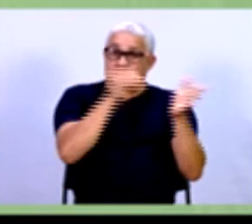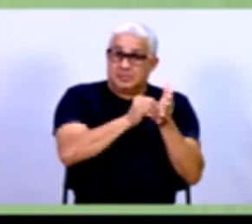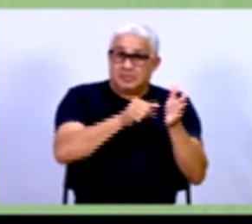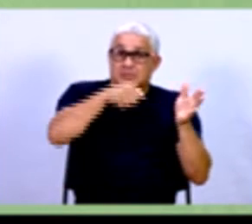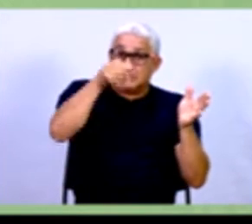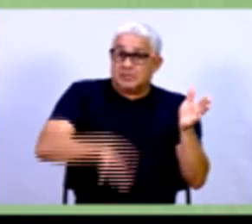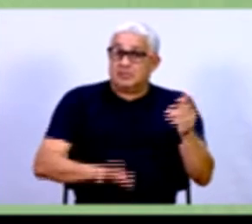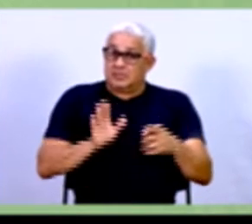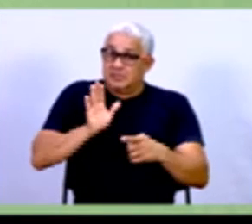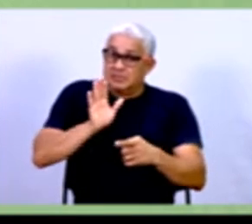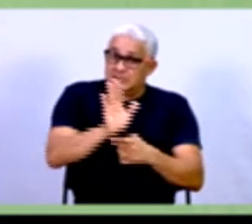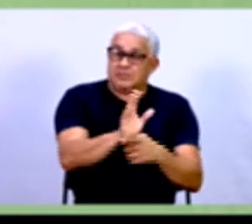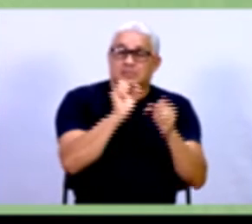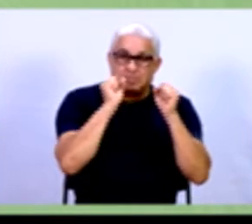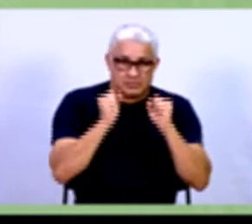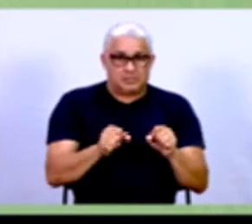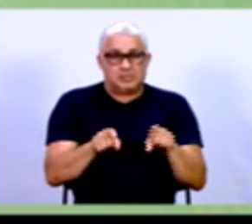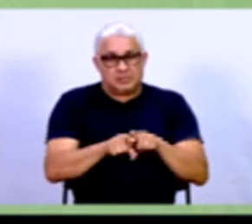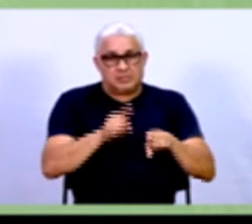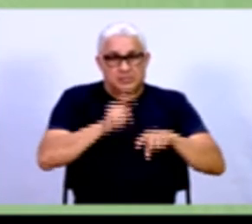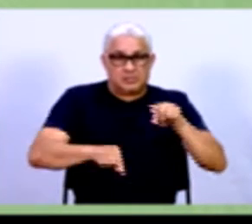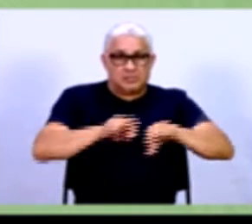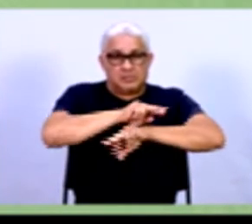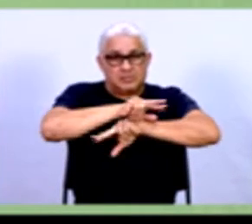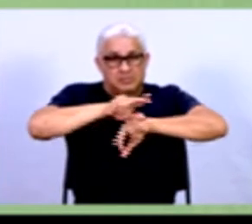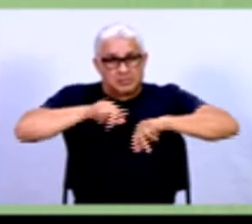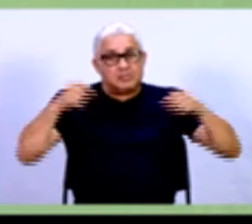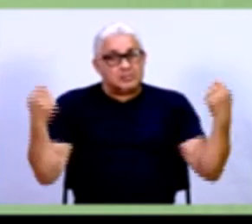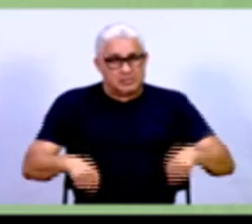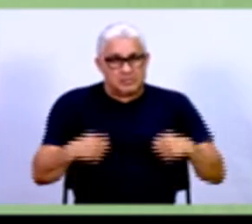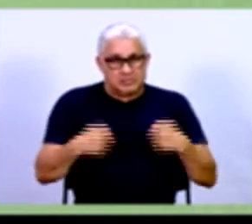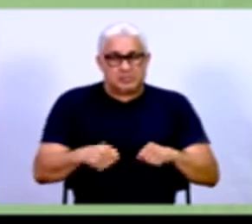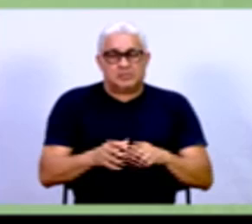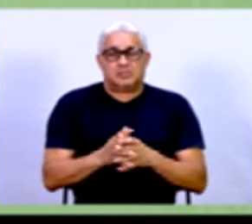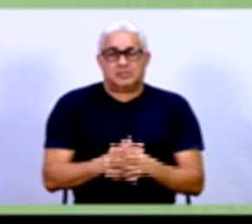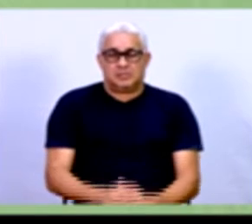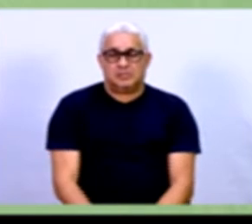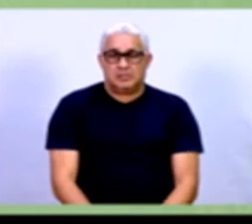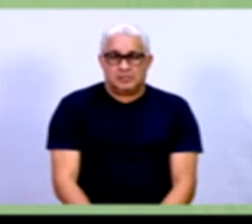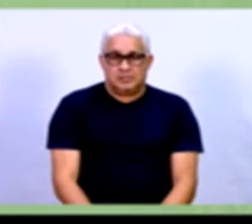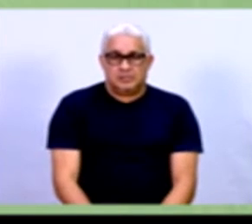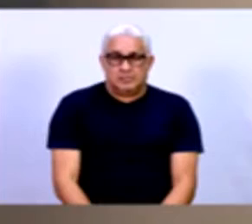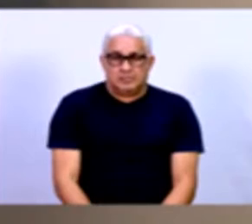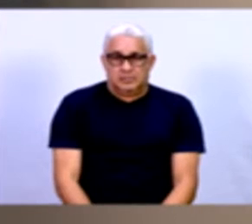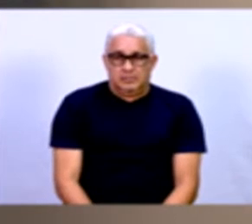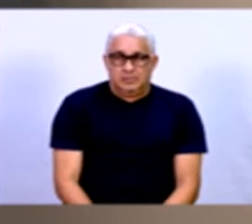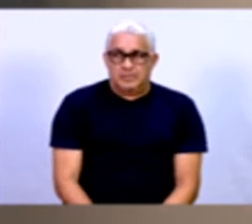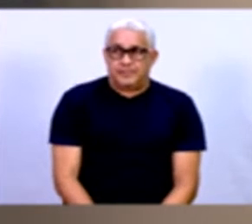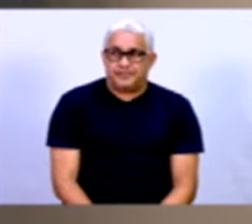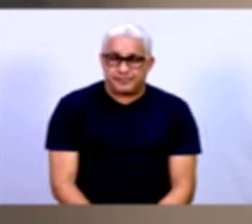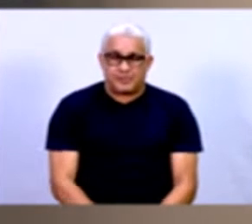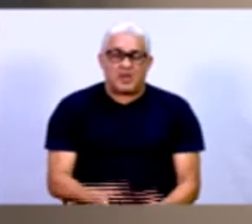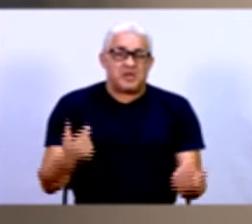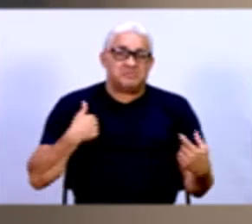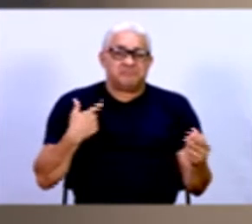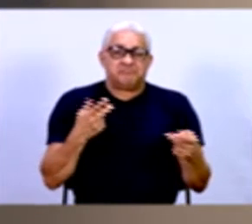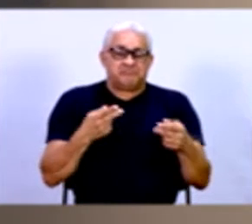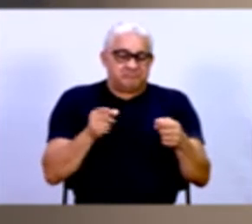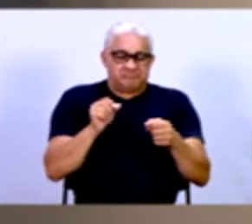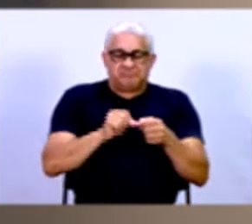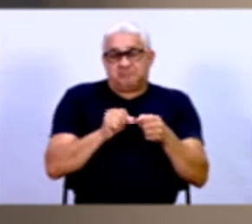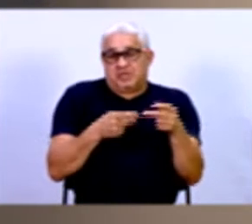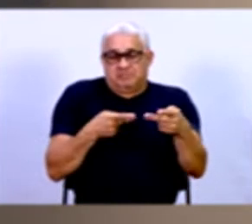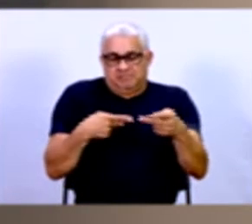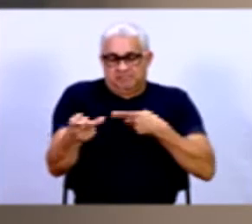poderá lhe ajudar, de que materiais e de quanto recurso você vai precisar. Não adianta a gente planejar